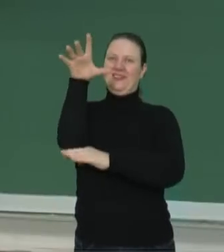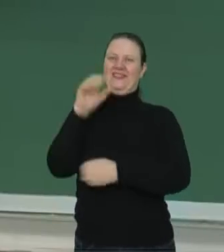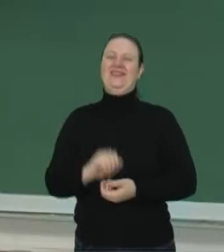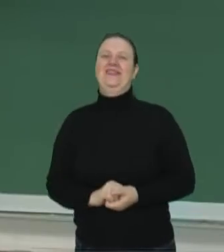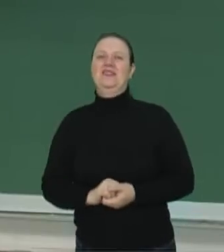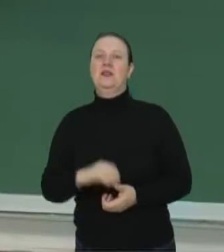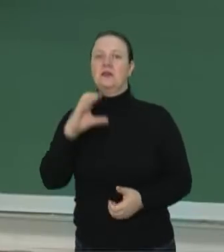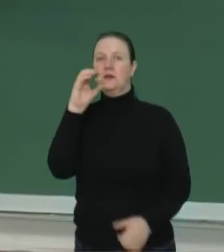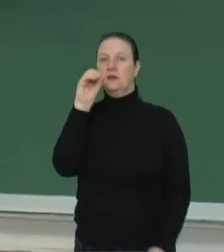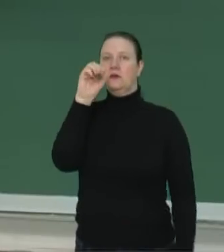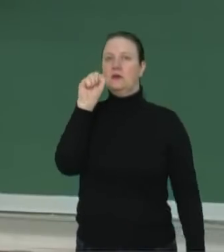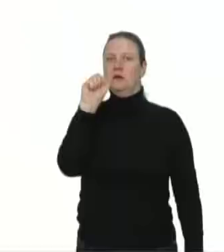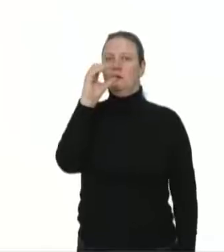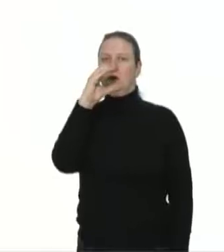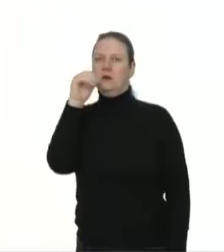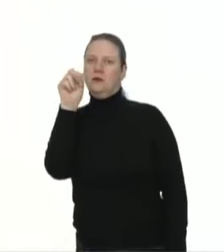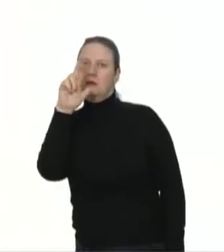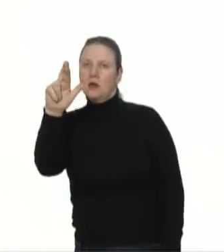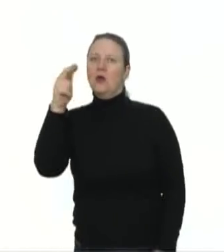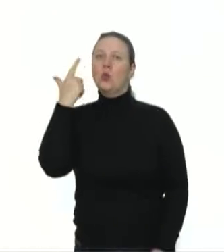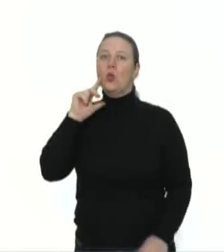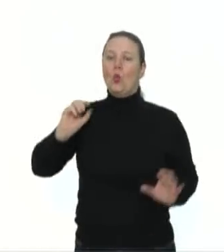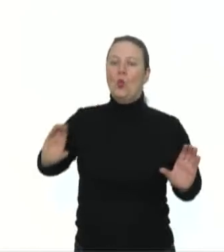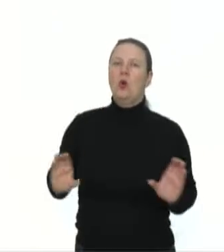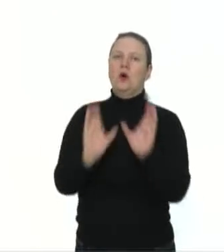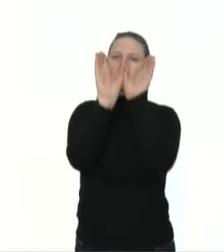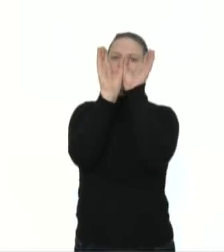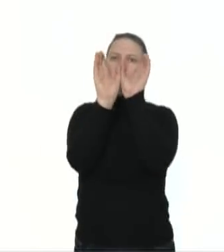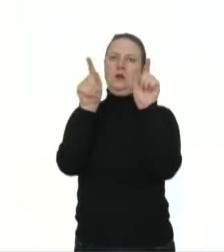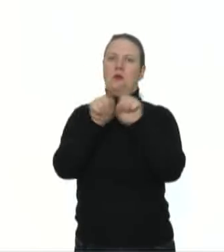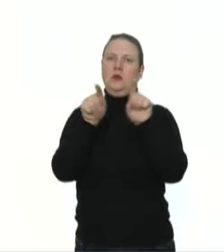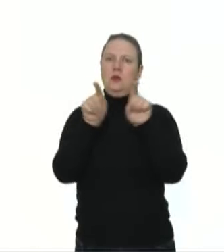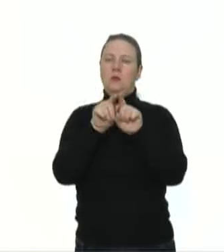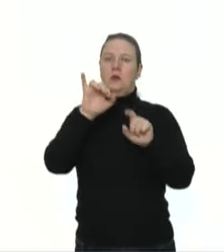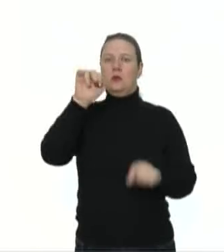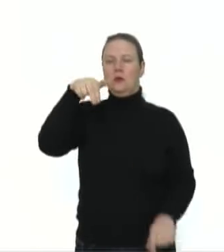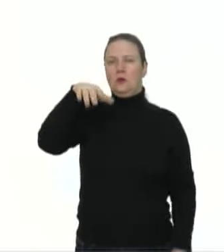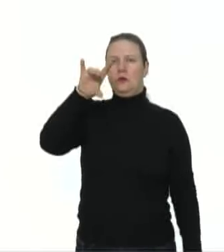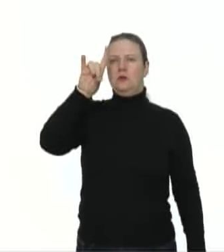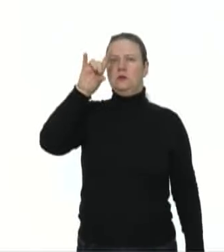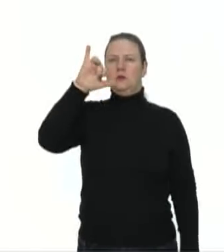Com Oscar, o Brasil foi campeão do Pan-Americano de Indianápolis em